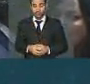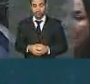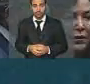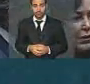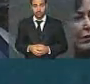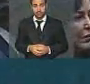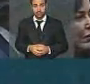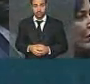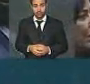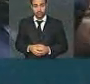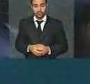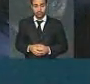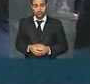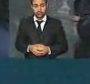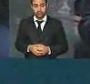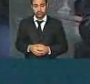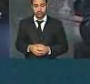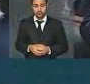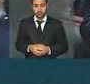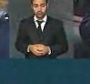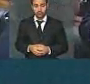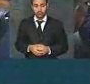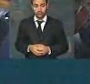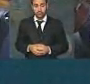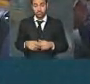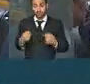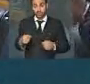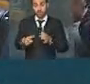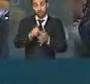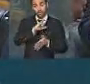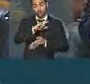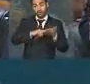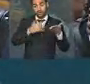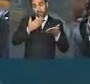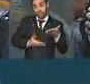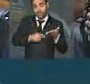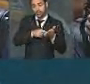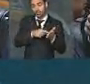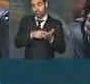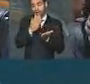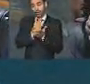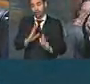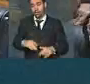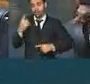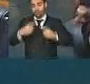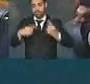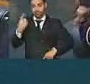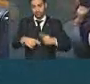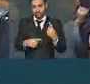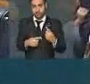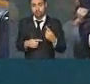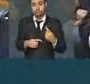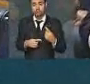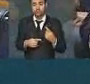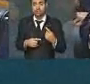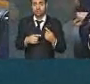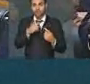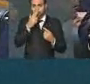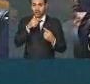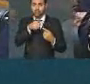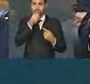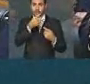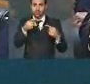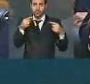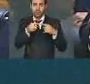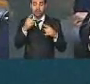presidente para concluir que haja um requerimento de encerramento de discussão presidente senador eu acho isso razoável